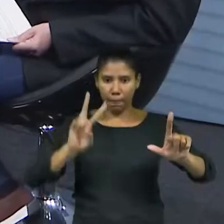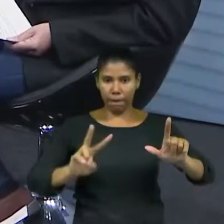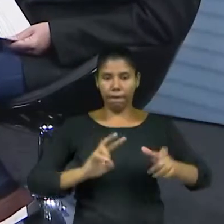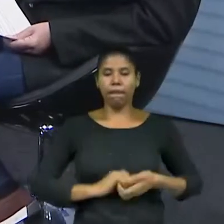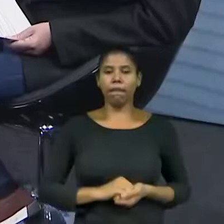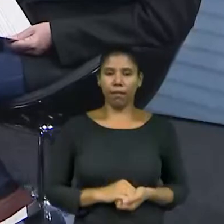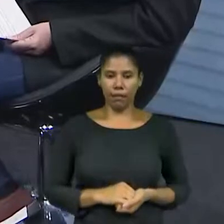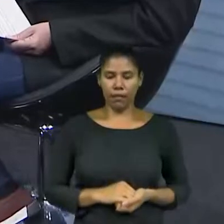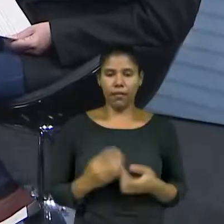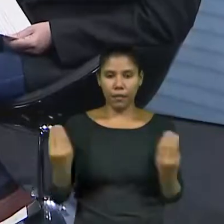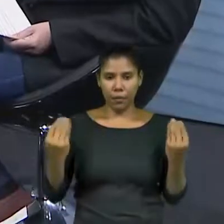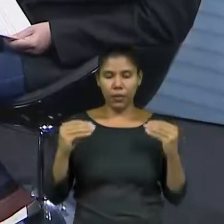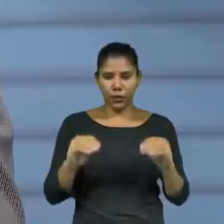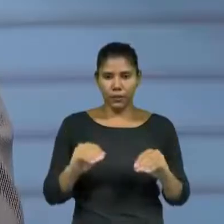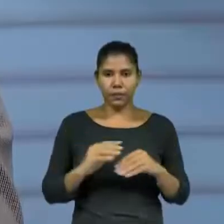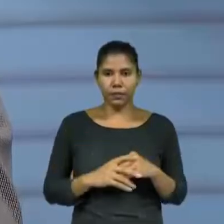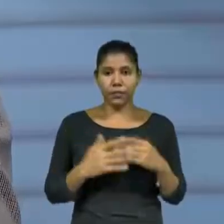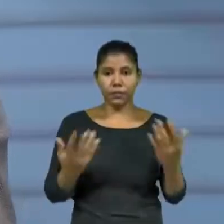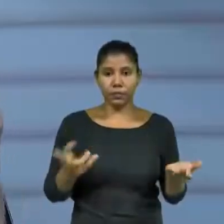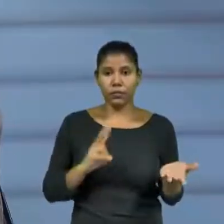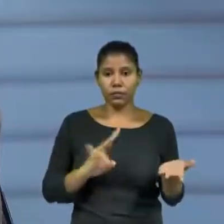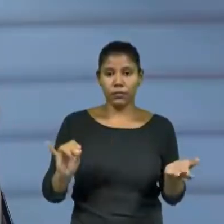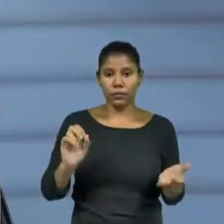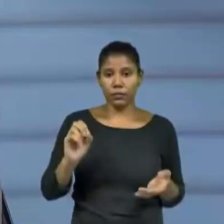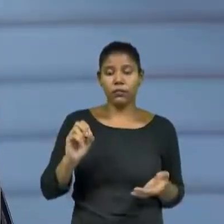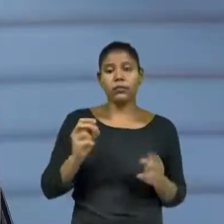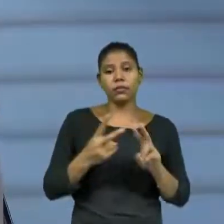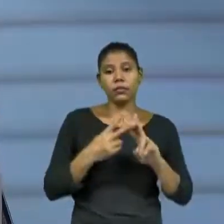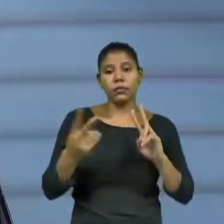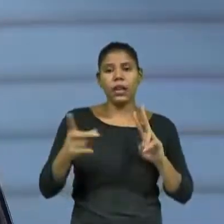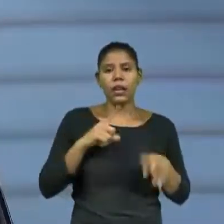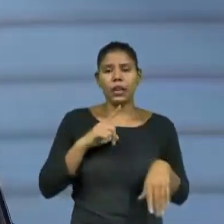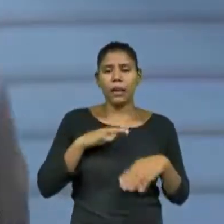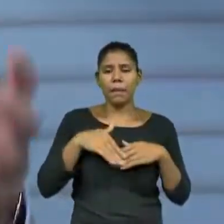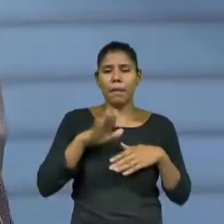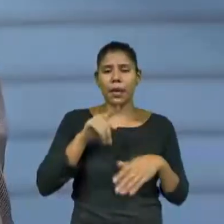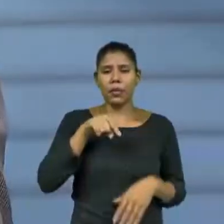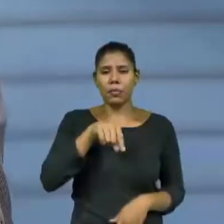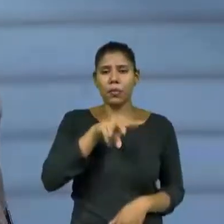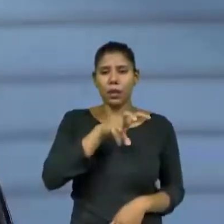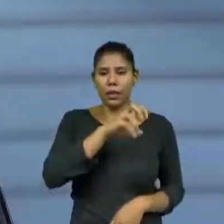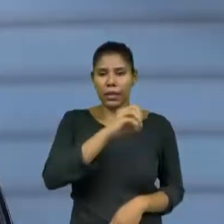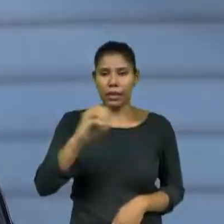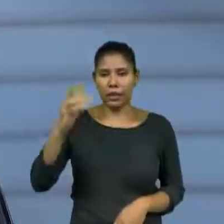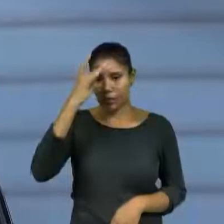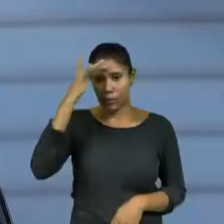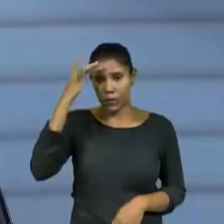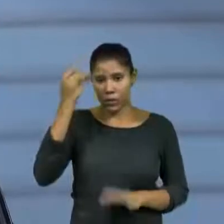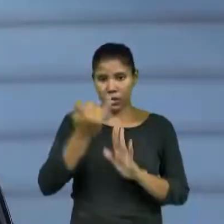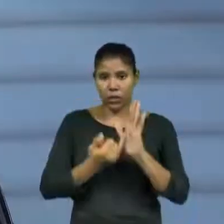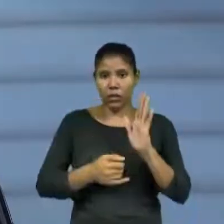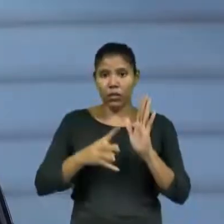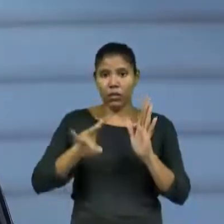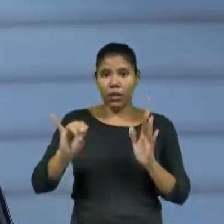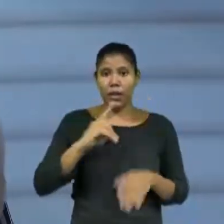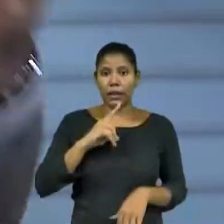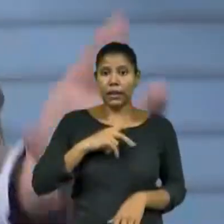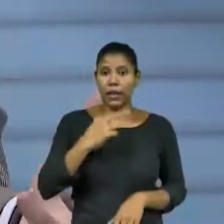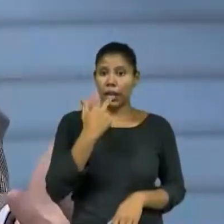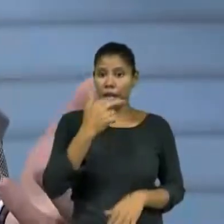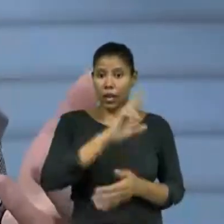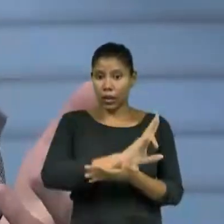para acompanhar. E aí será online, nós já temos mais de 1.500 inscritos do mundo todo, vai ser bilíngue. Então nós